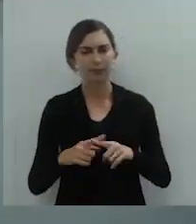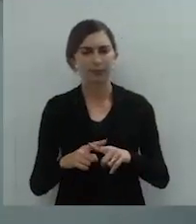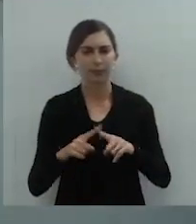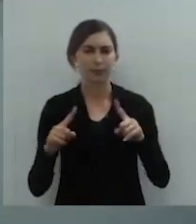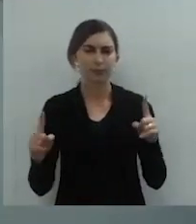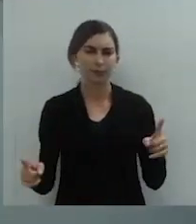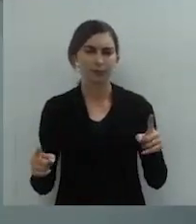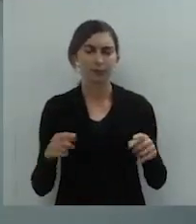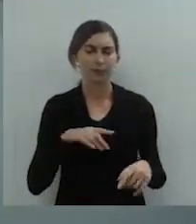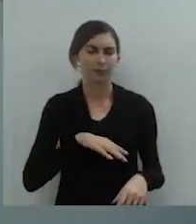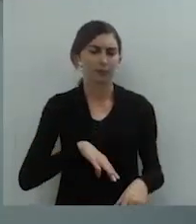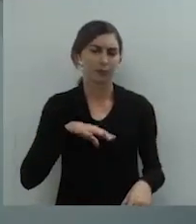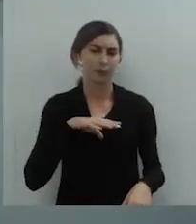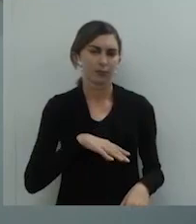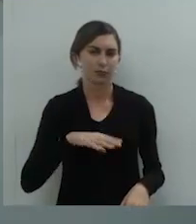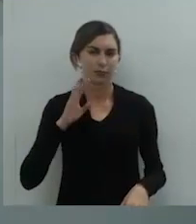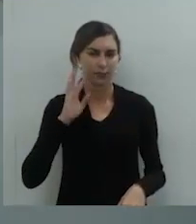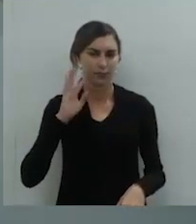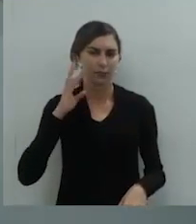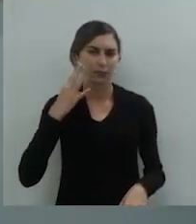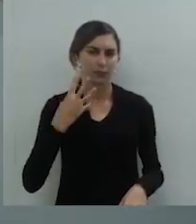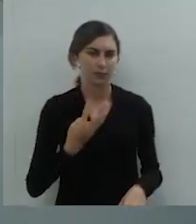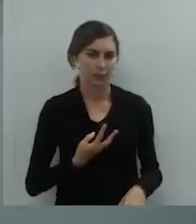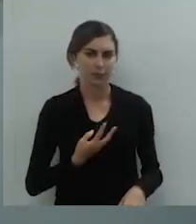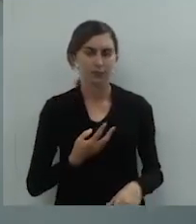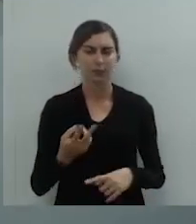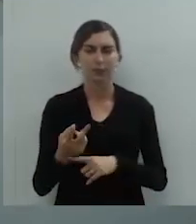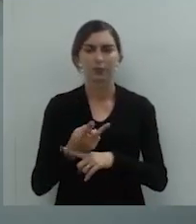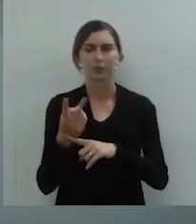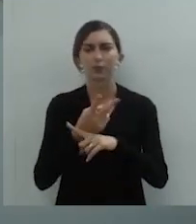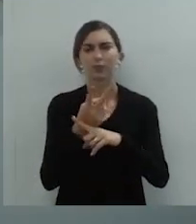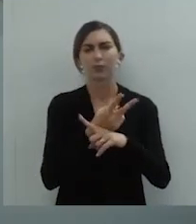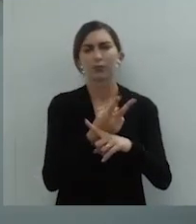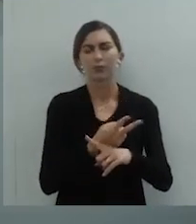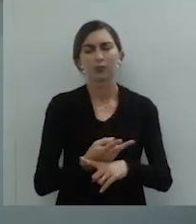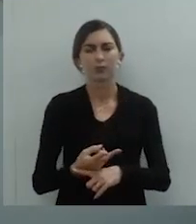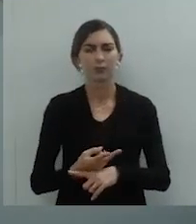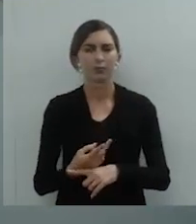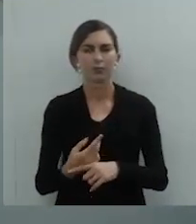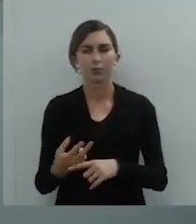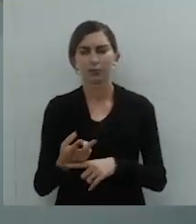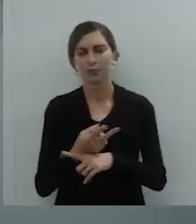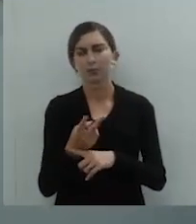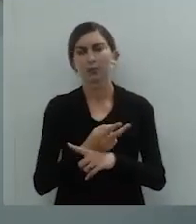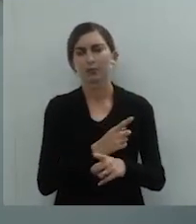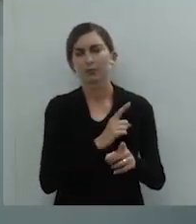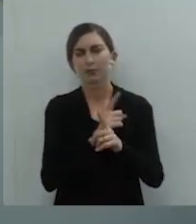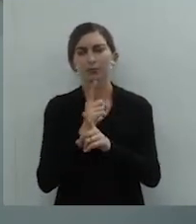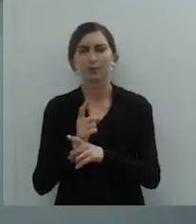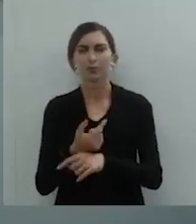Mas os portugueses resolvem desbravar e procura